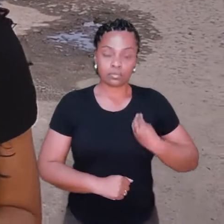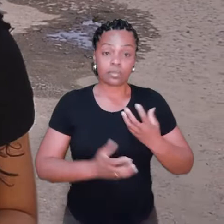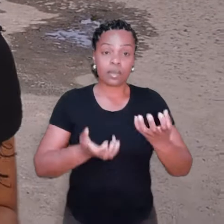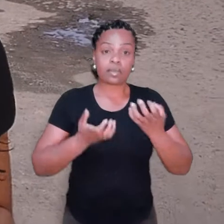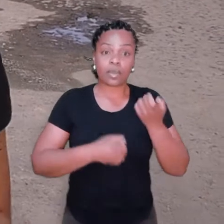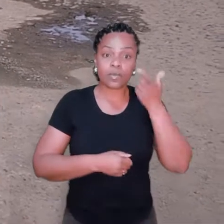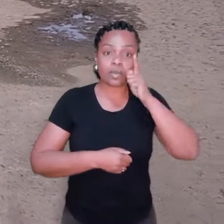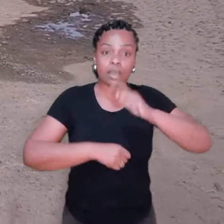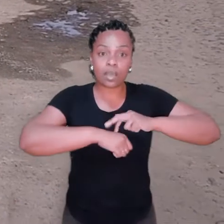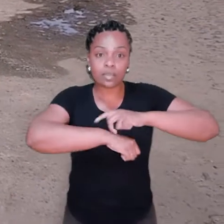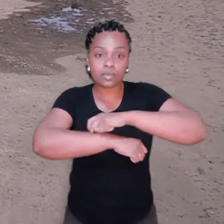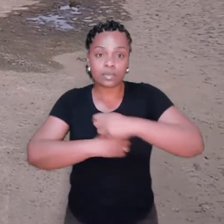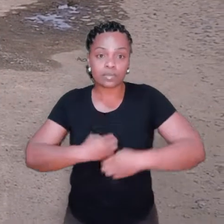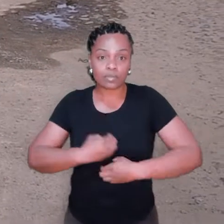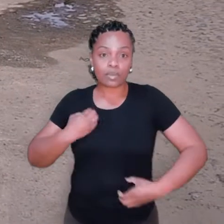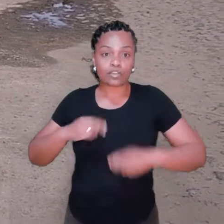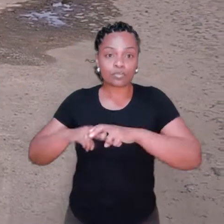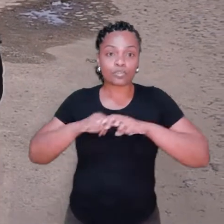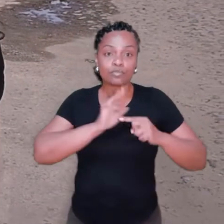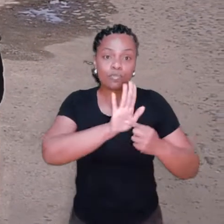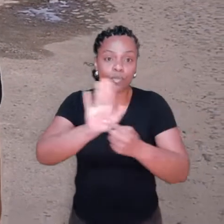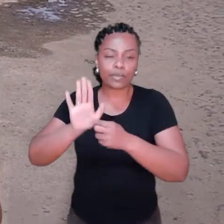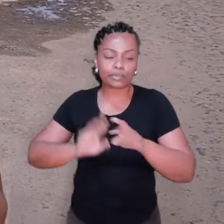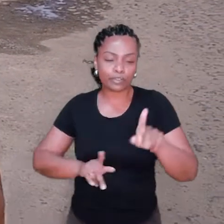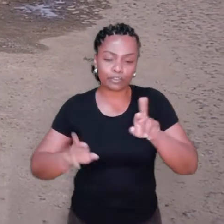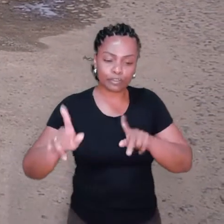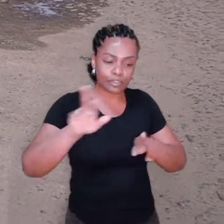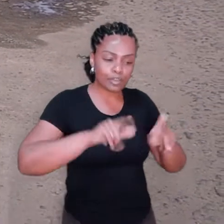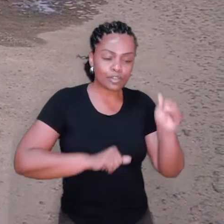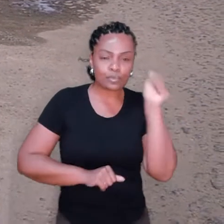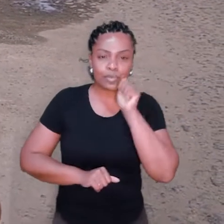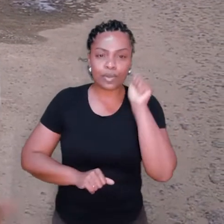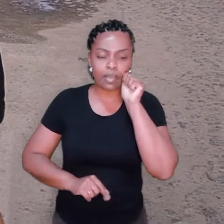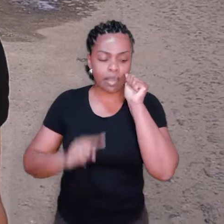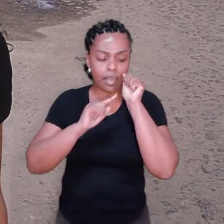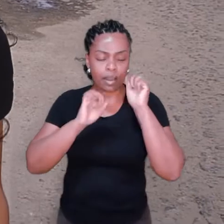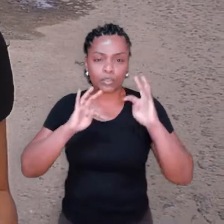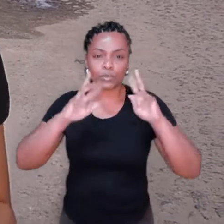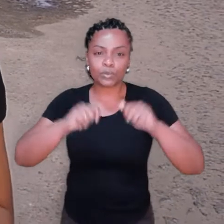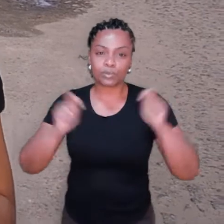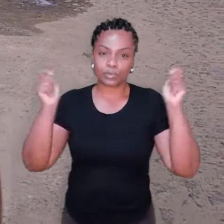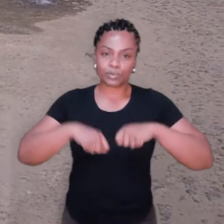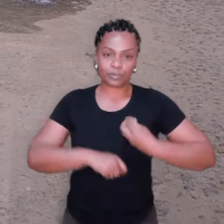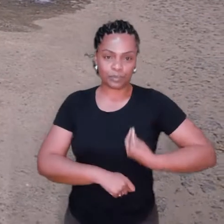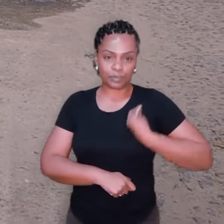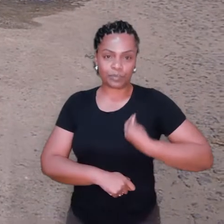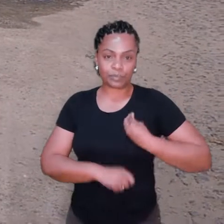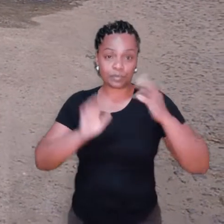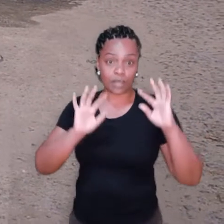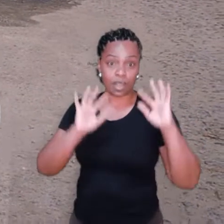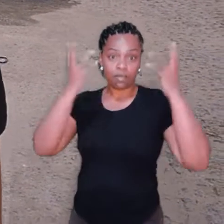representar essa nova modalidade de pluralidade feminina, onde a participação foi a todos. E eu sinto que isso é